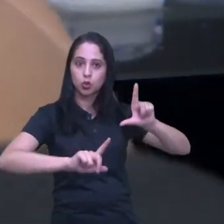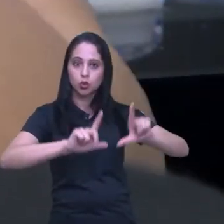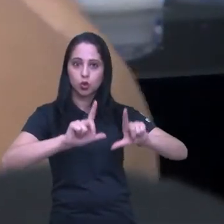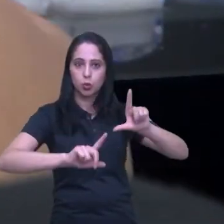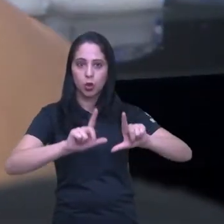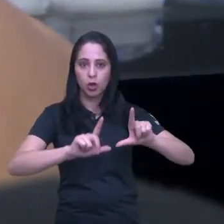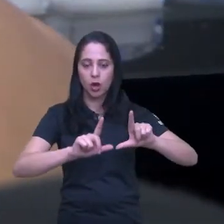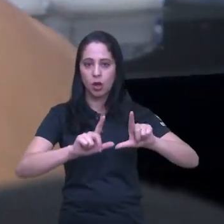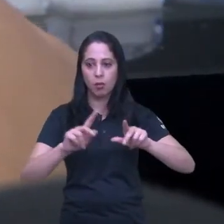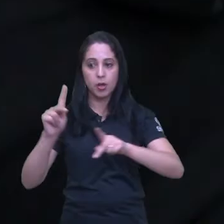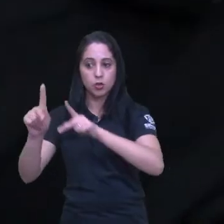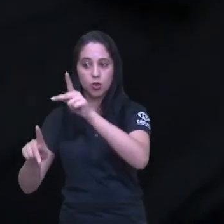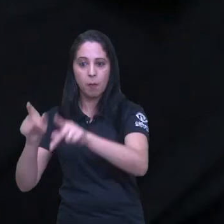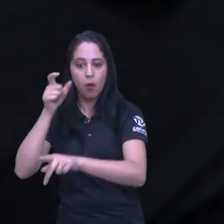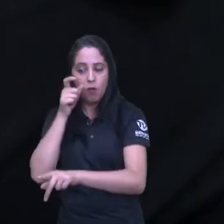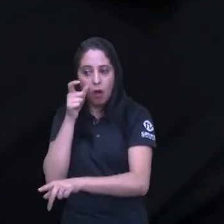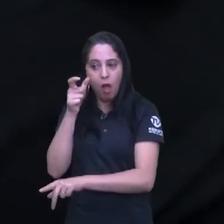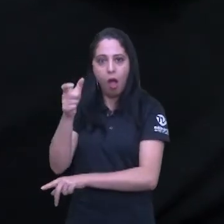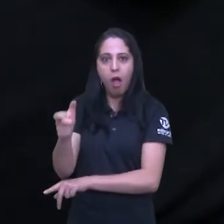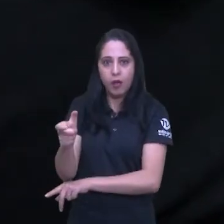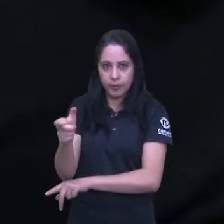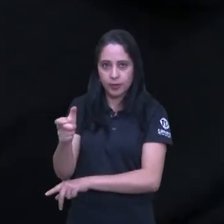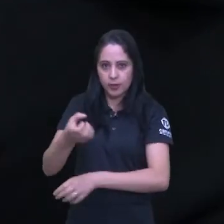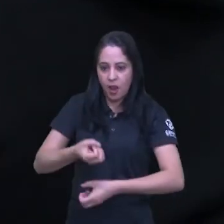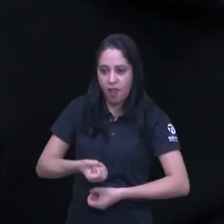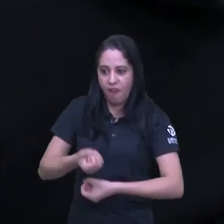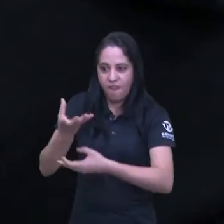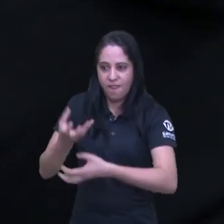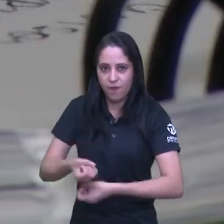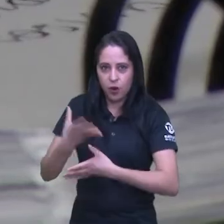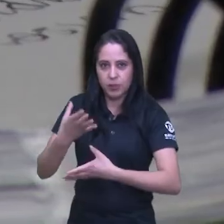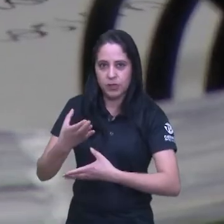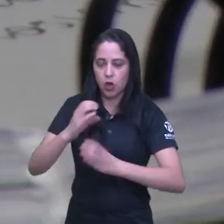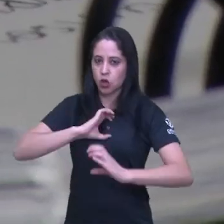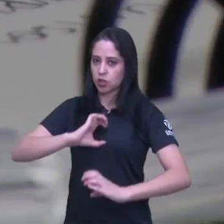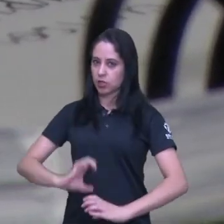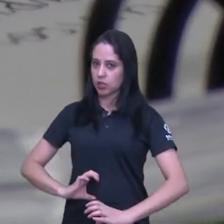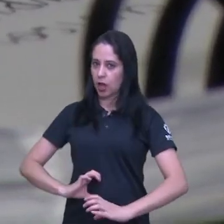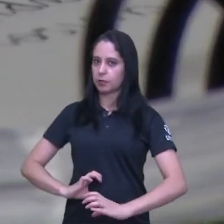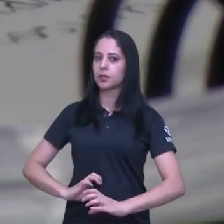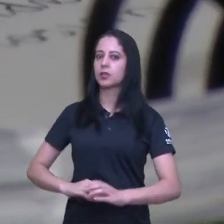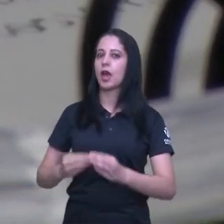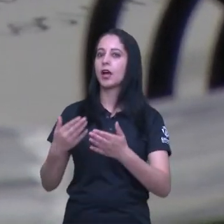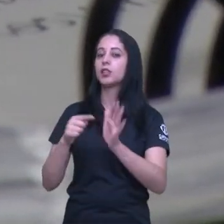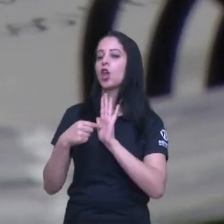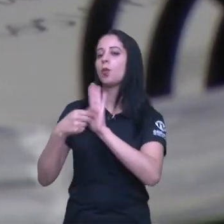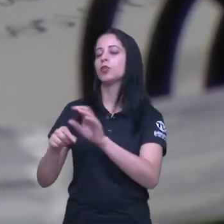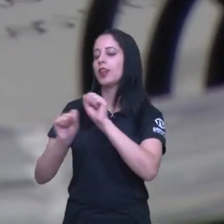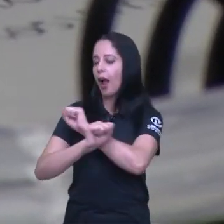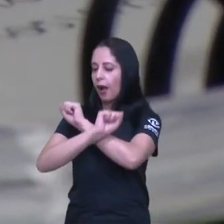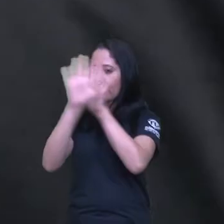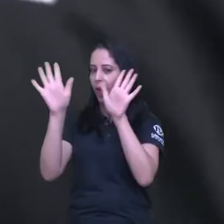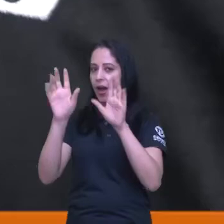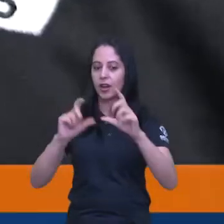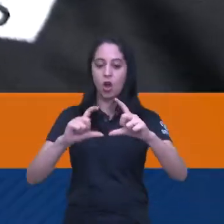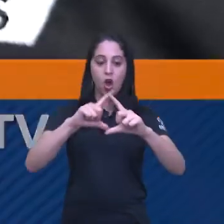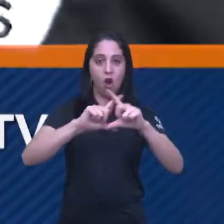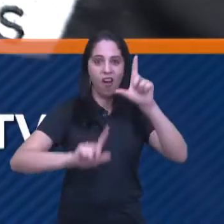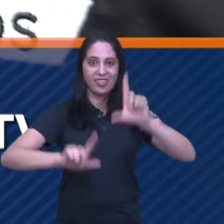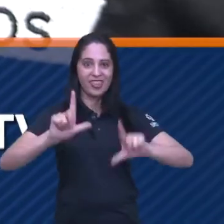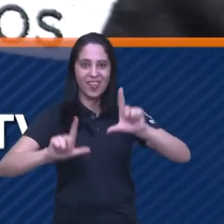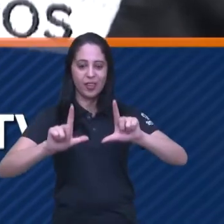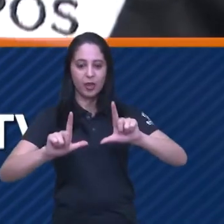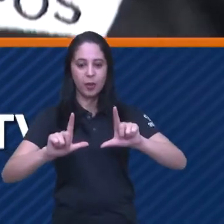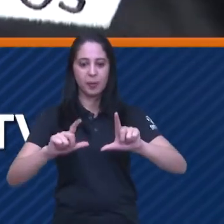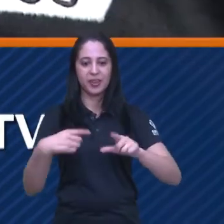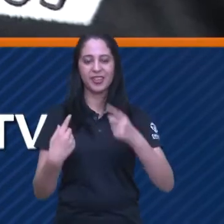serão pautadas no interesse público e pensadas para trazer informação cidadania serviço e transparência a